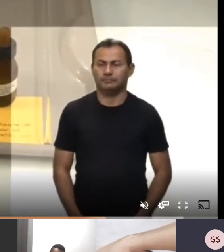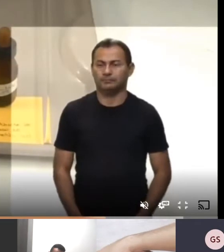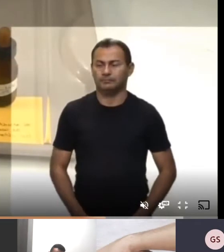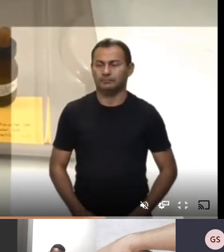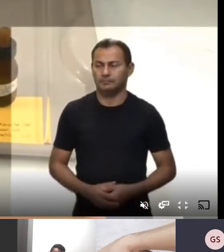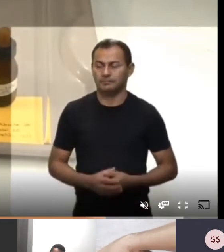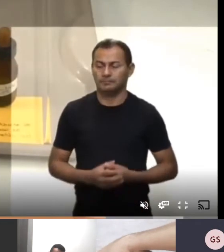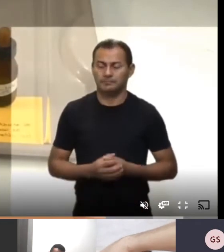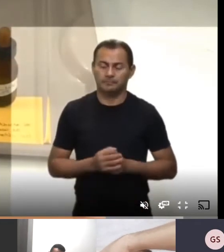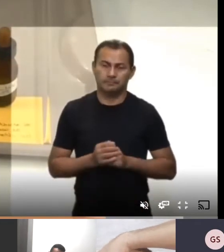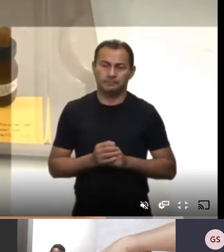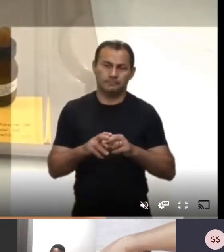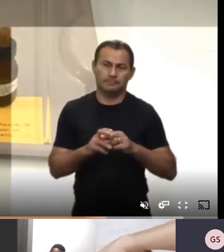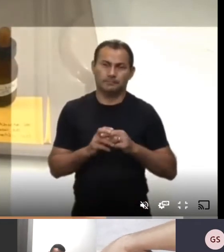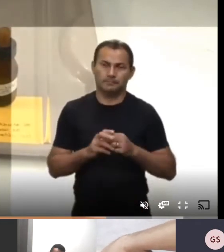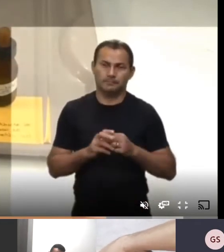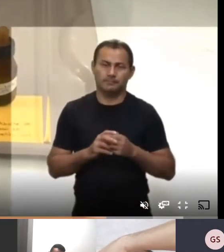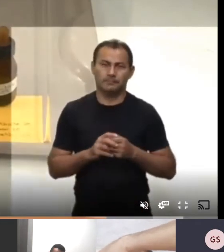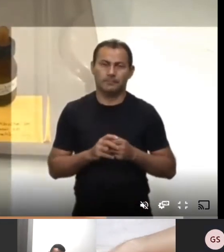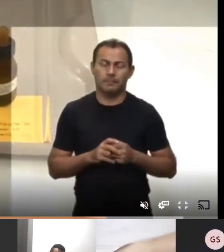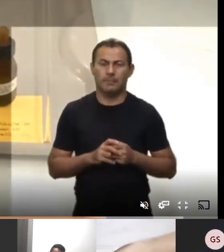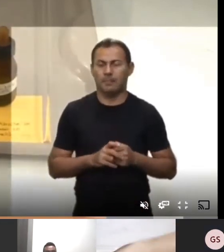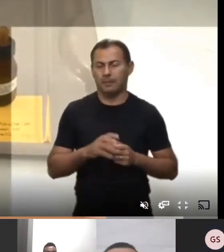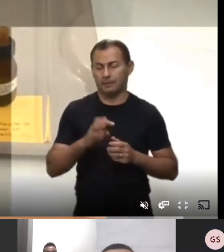e coloco nos beckers novamente.